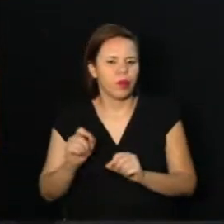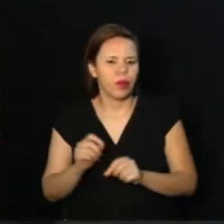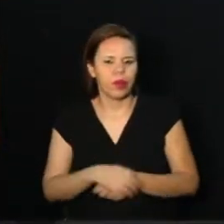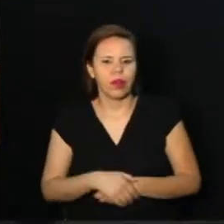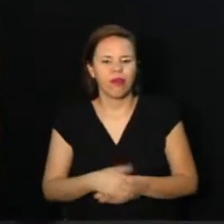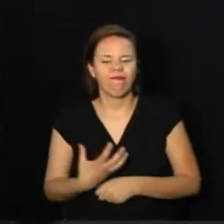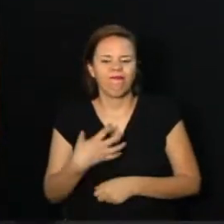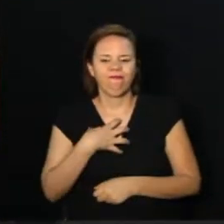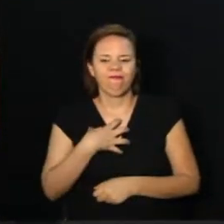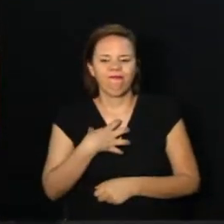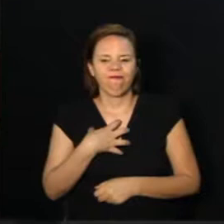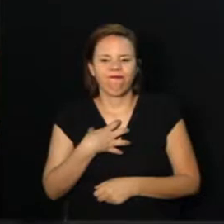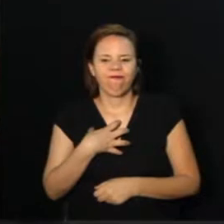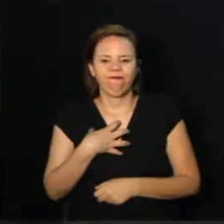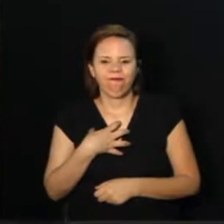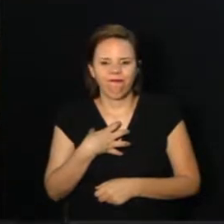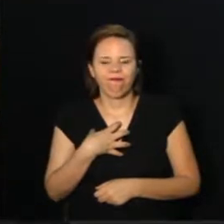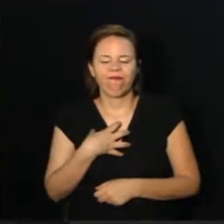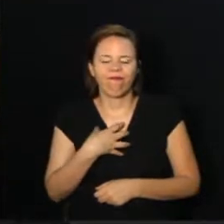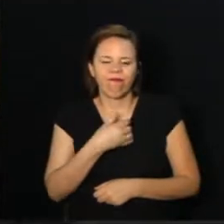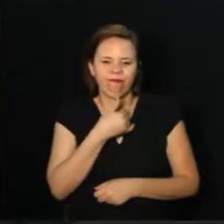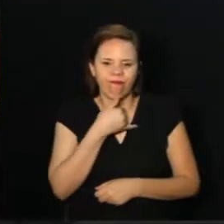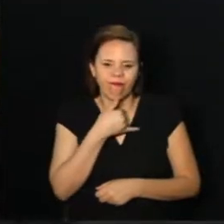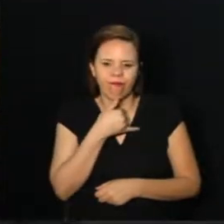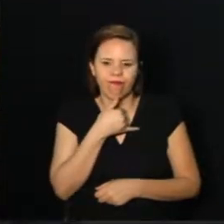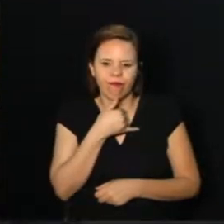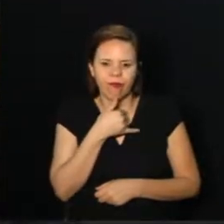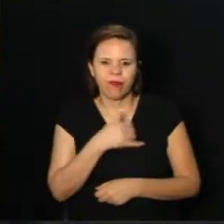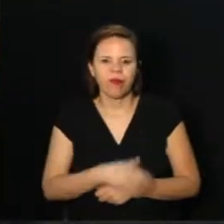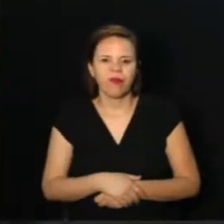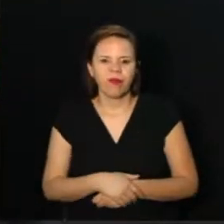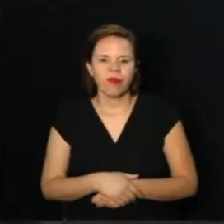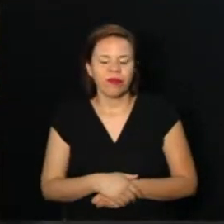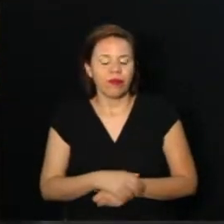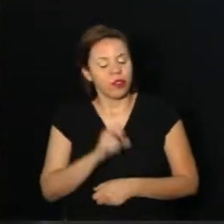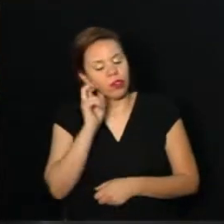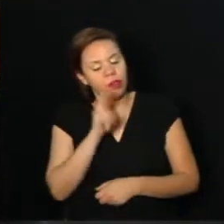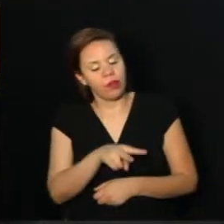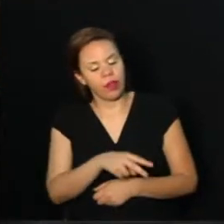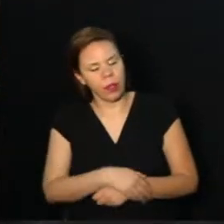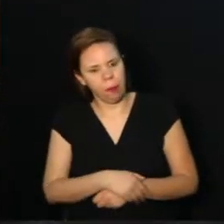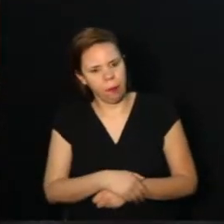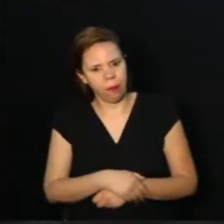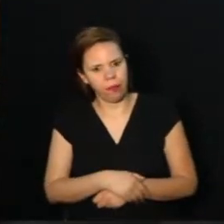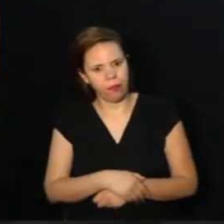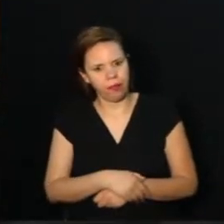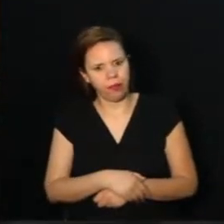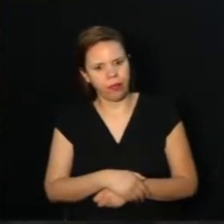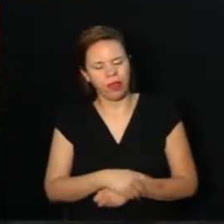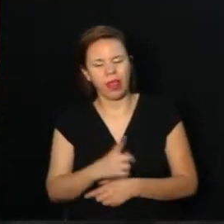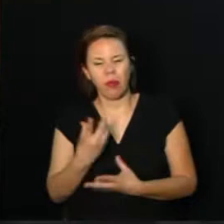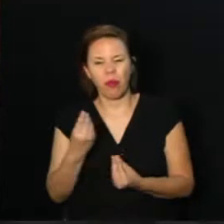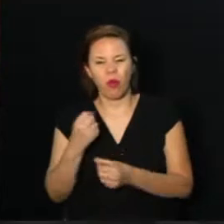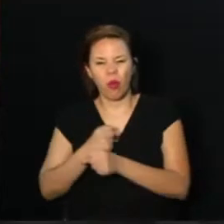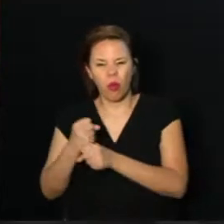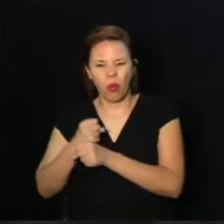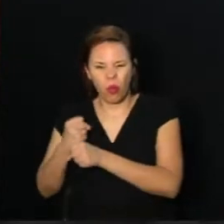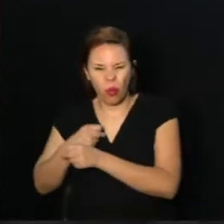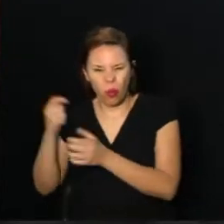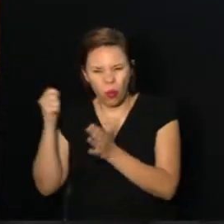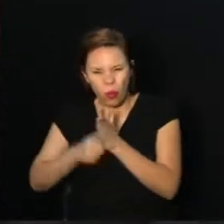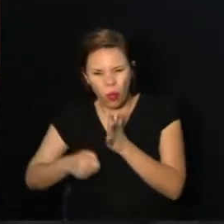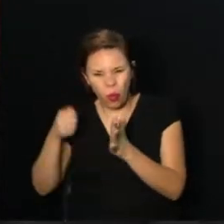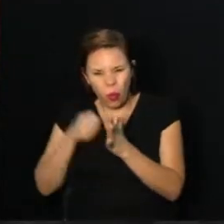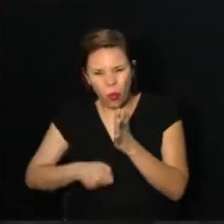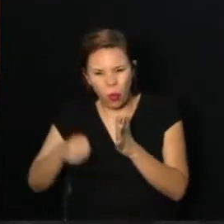sinto extremamente triste de ver que, após tantos anos